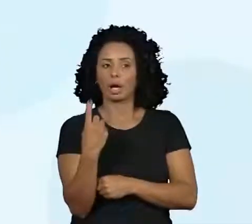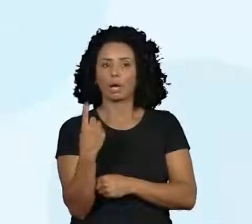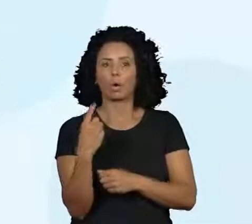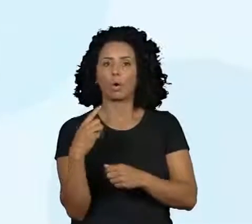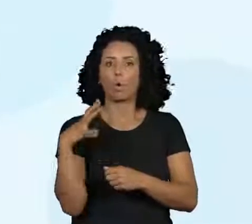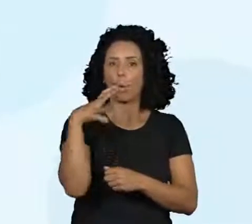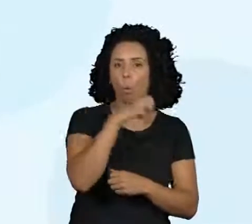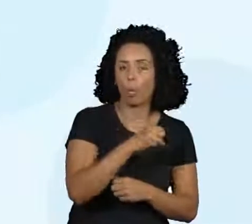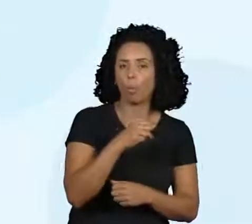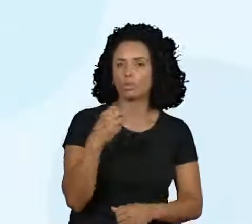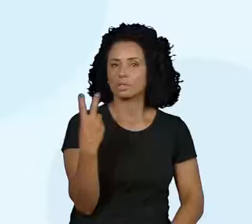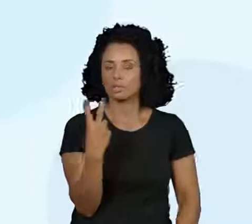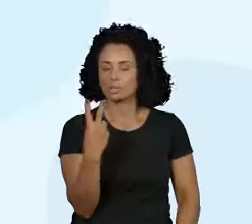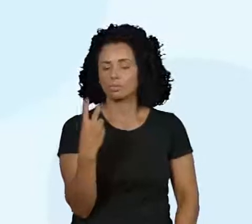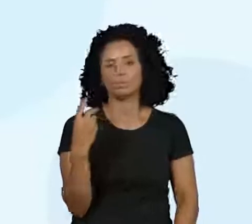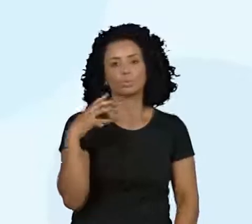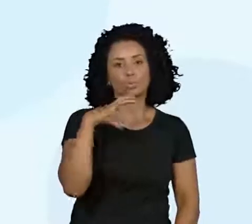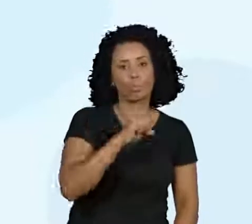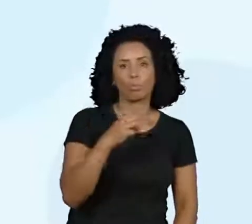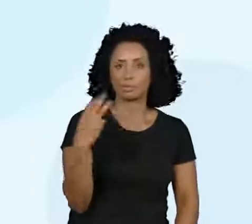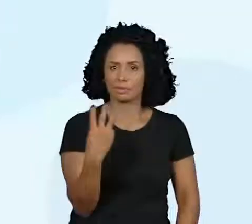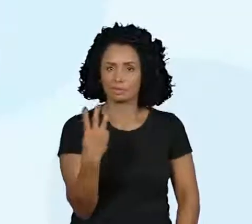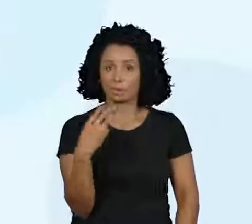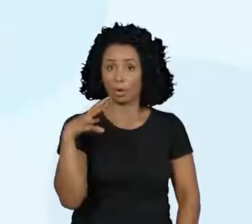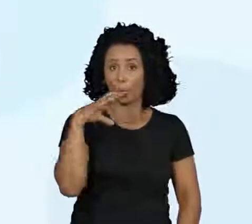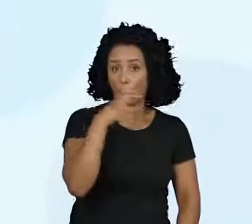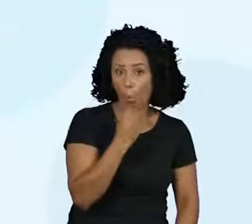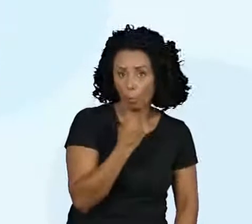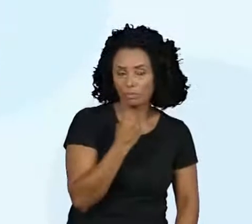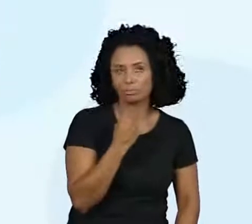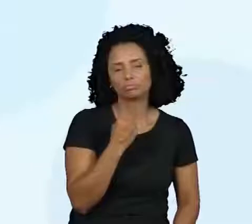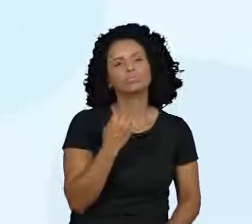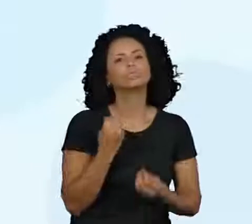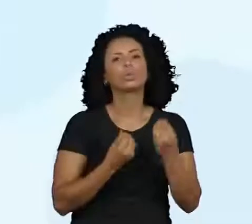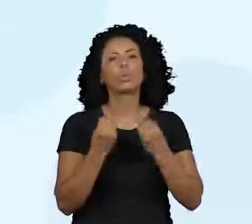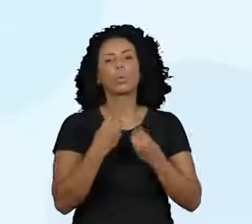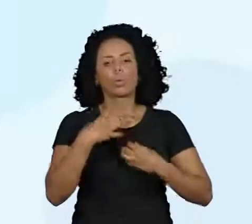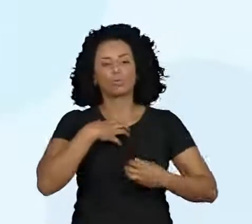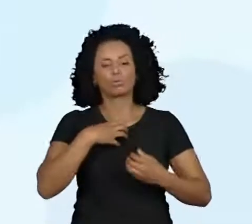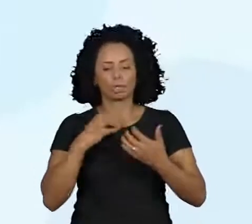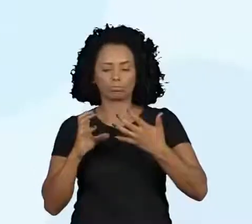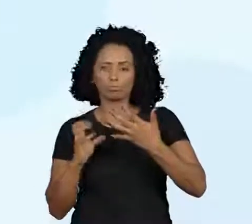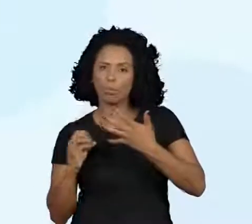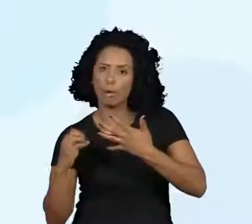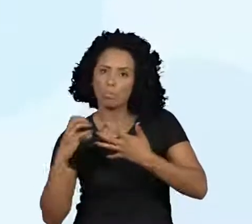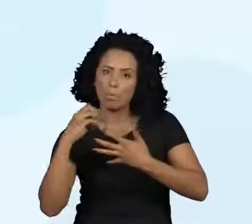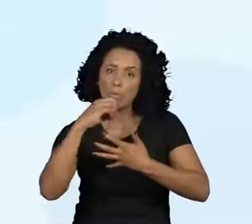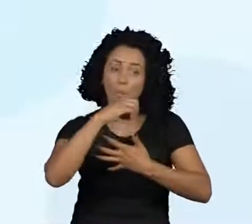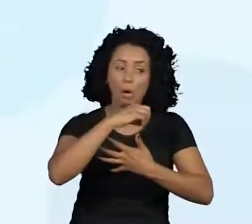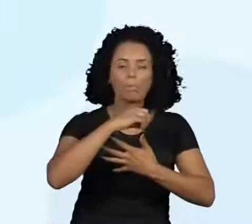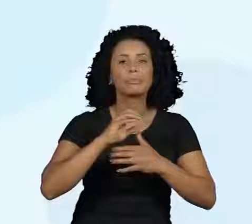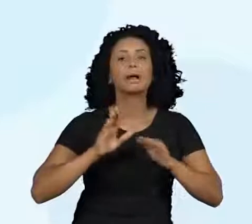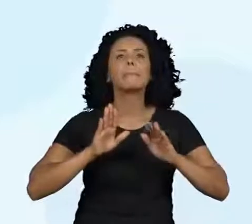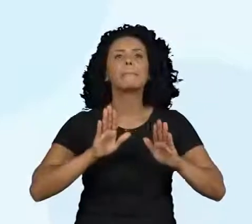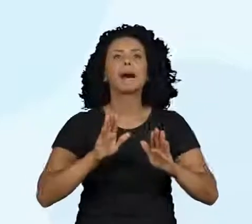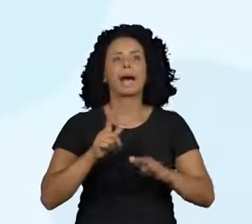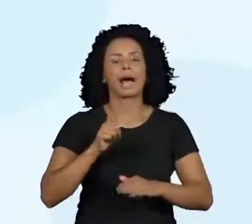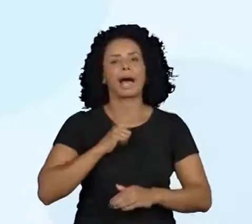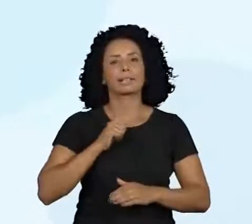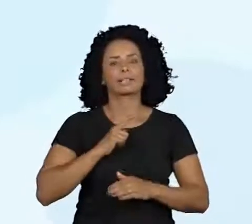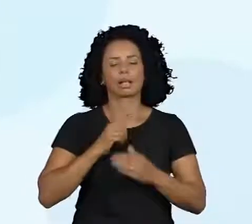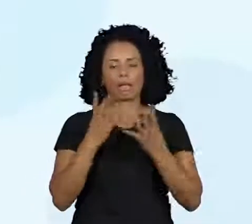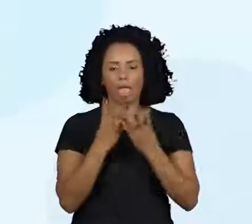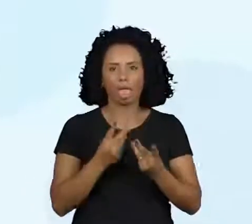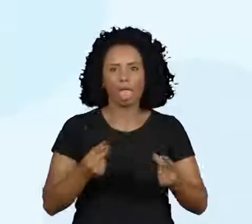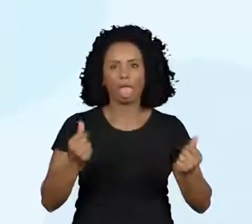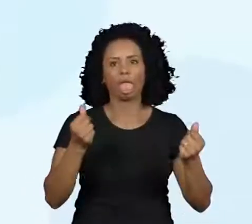da posição que ocupam na cadeia alimentar. Por fim, os